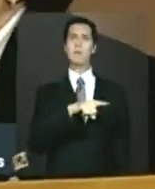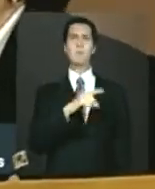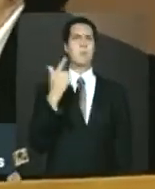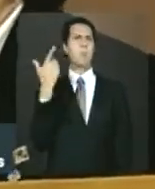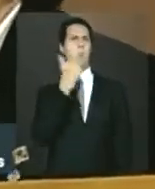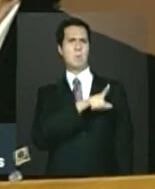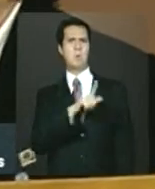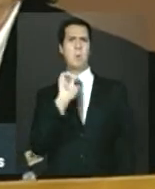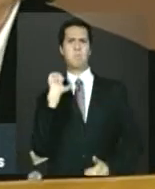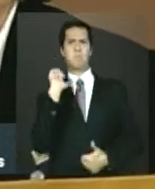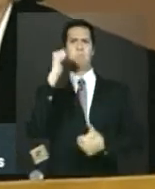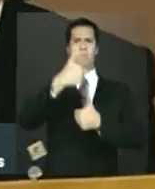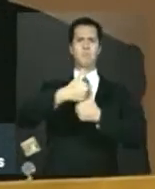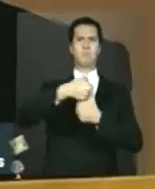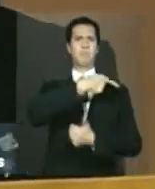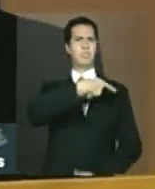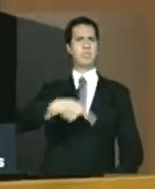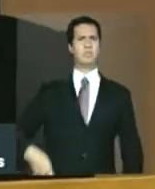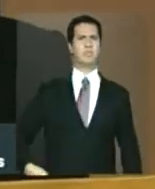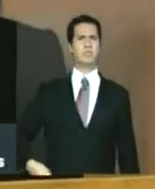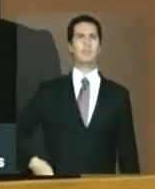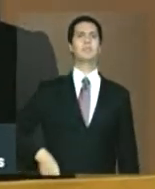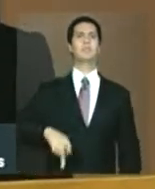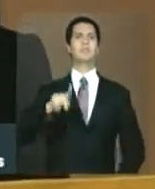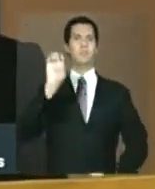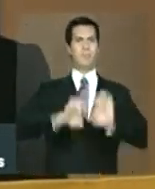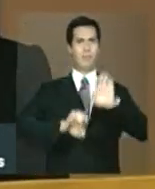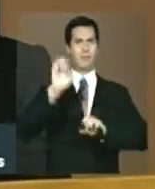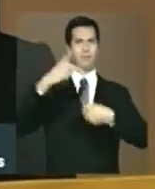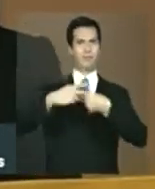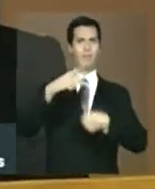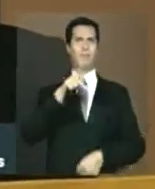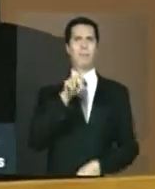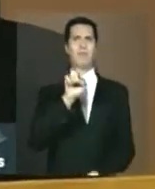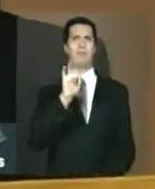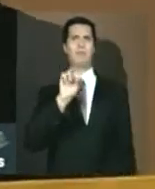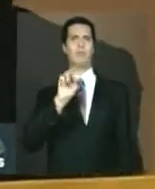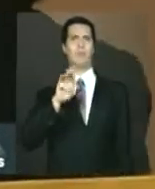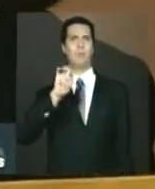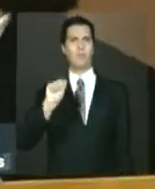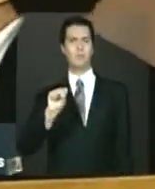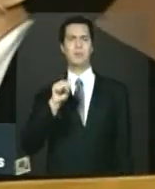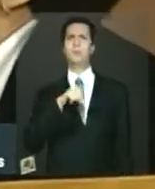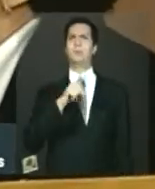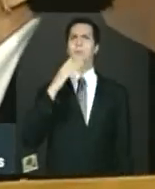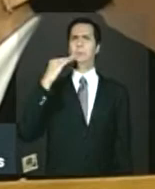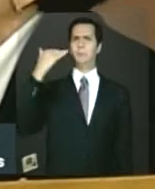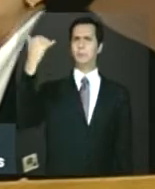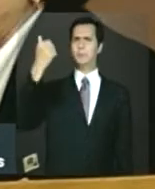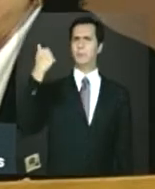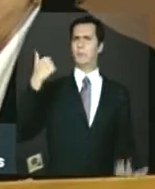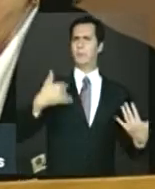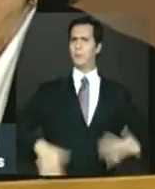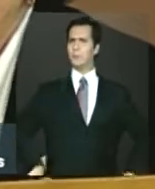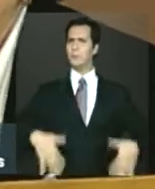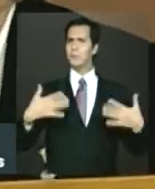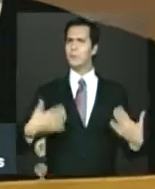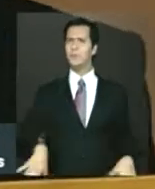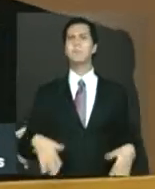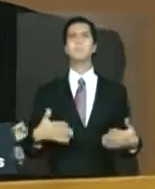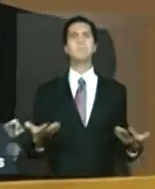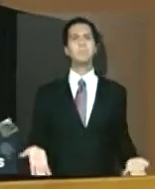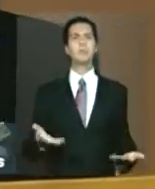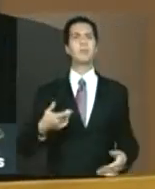Petrobras para mim o significado pra emancipação das mulheres brasileiras